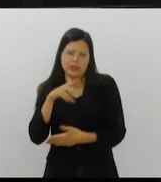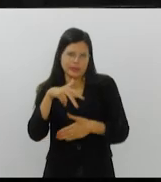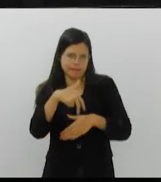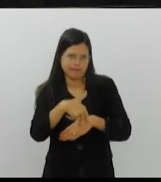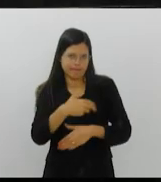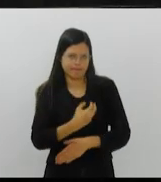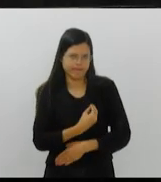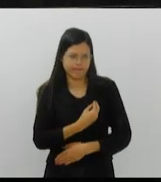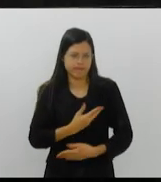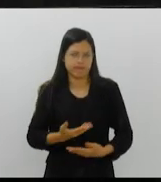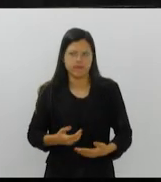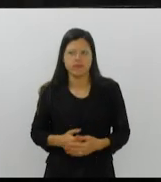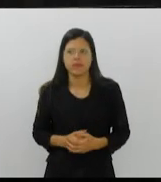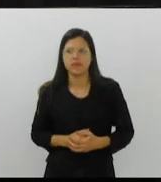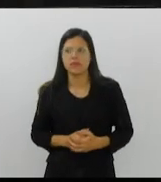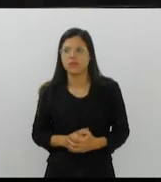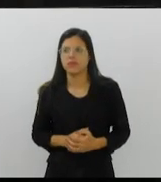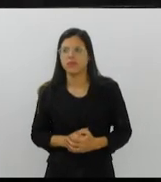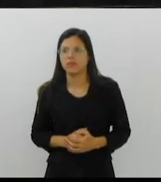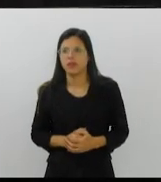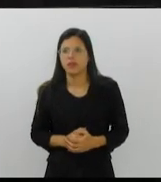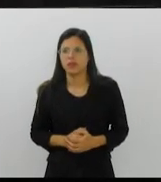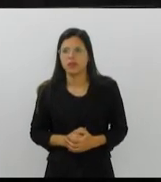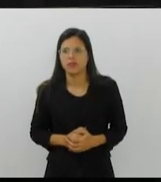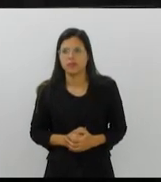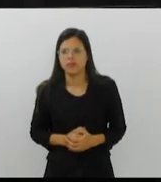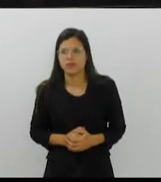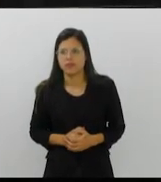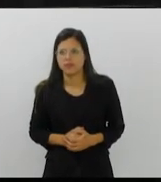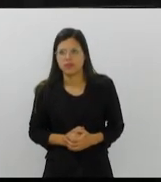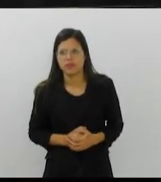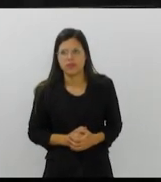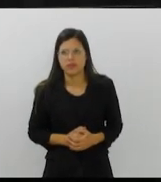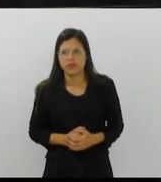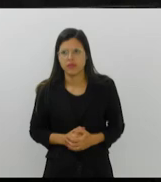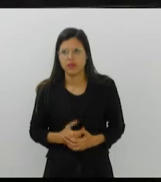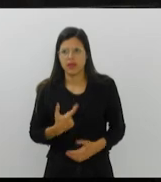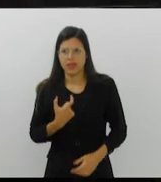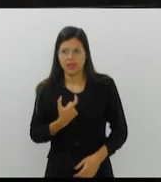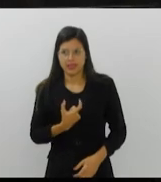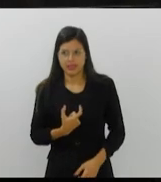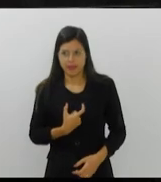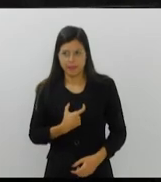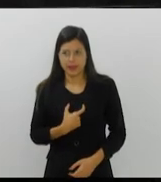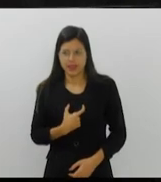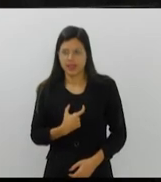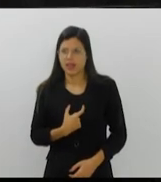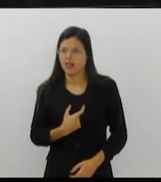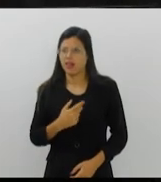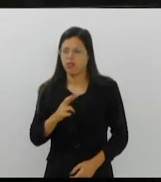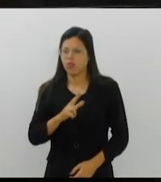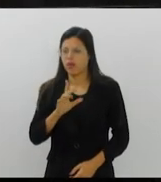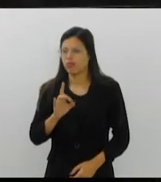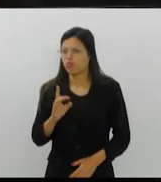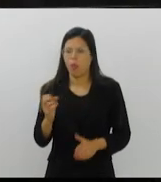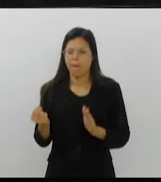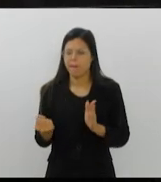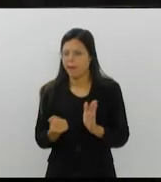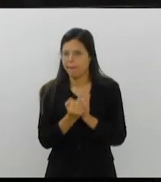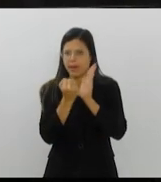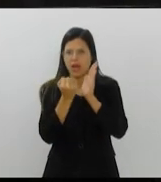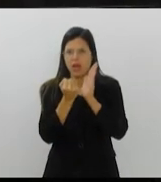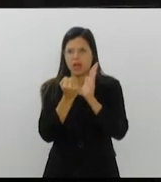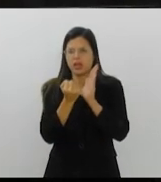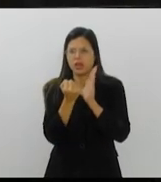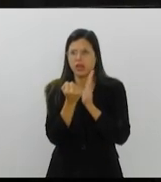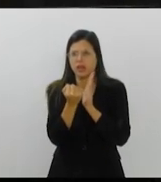Eu, na realidade, essa medalha ela não é apenas um símbolo